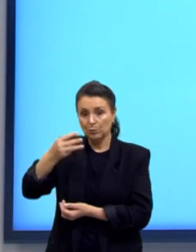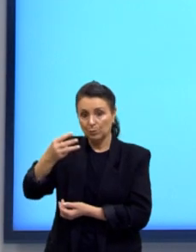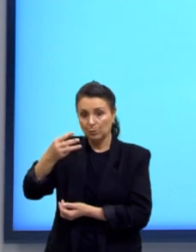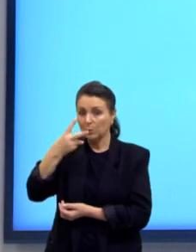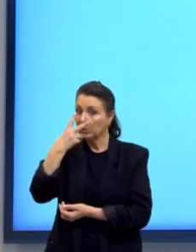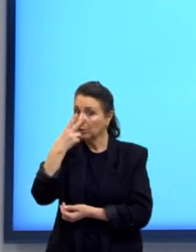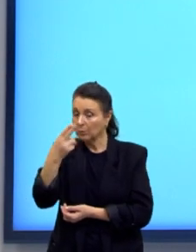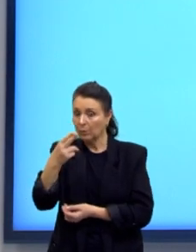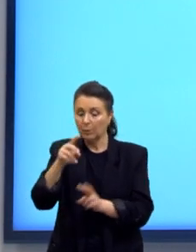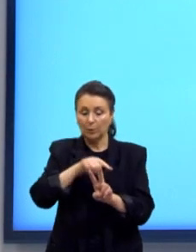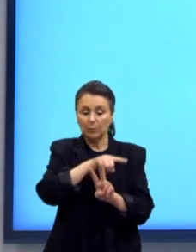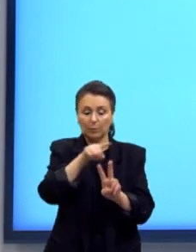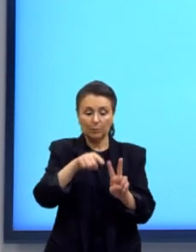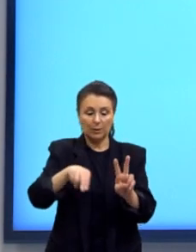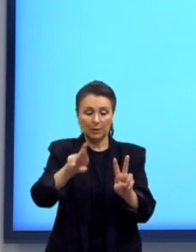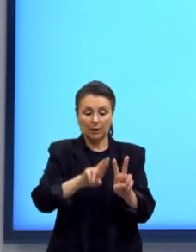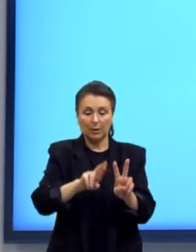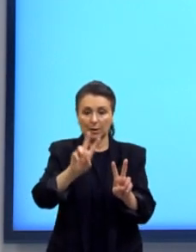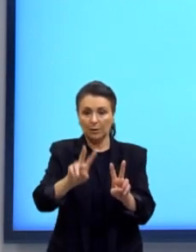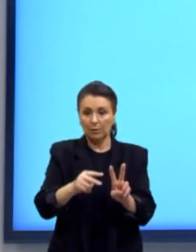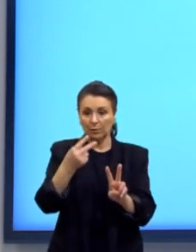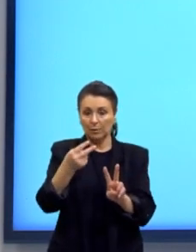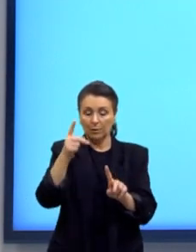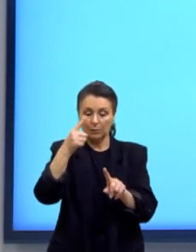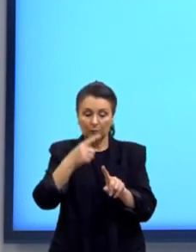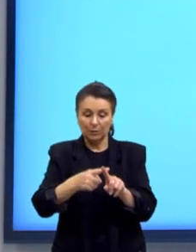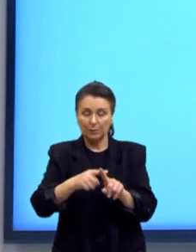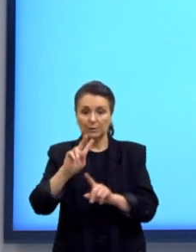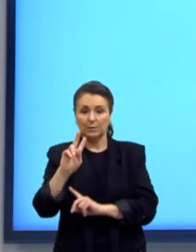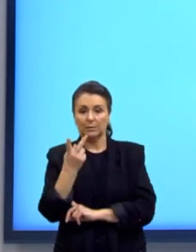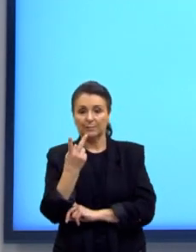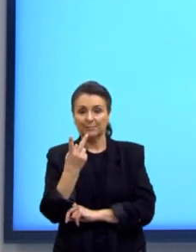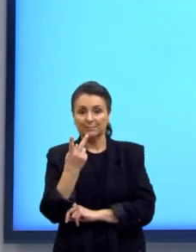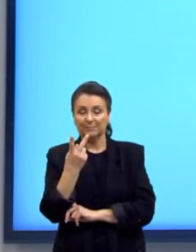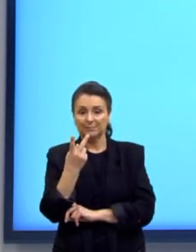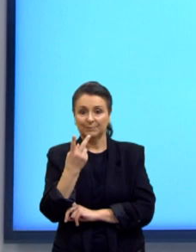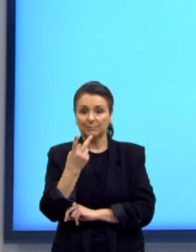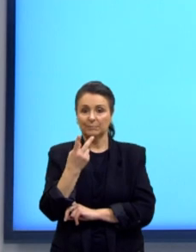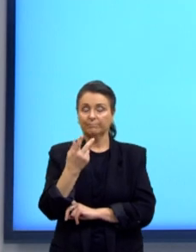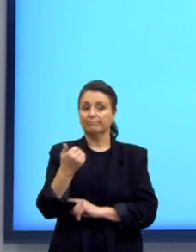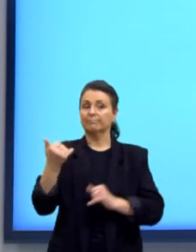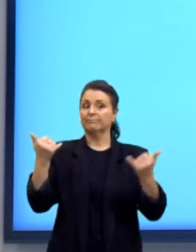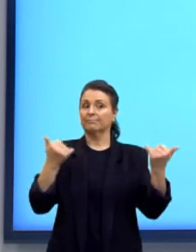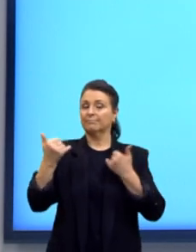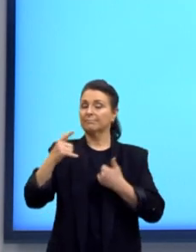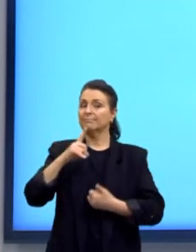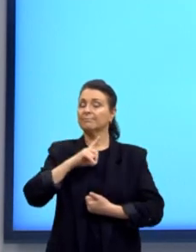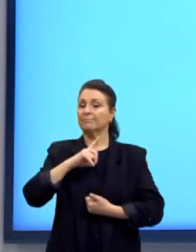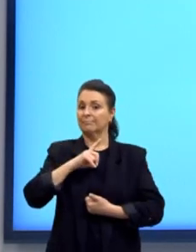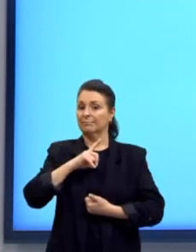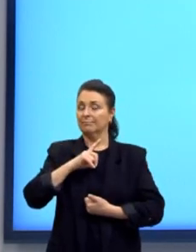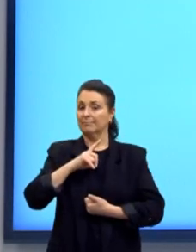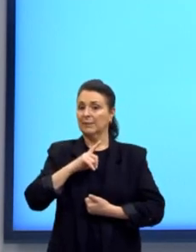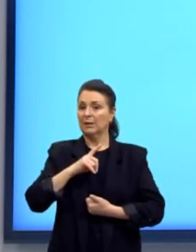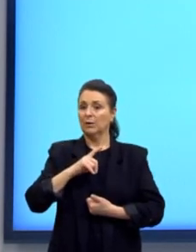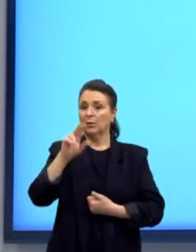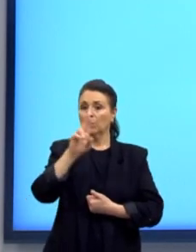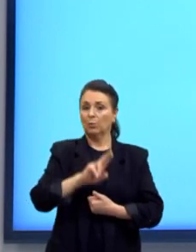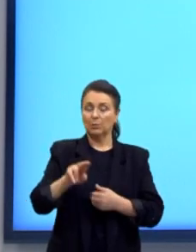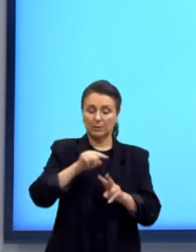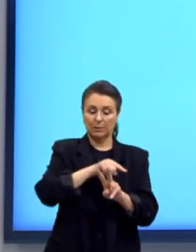igual a PR ao quadrado vezes H Quais são as informações que nós temos nós vamos